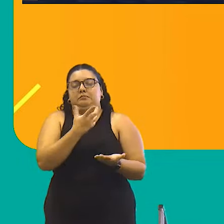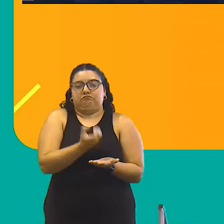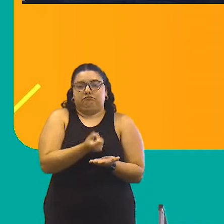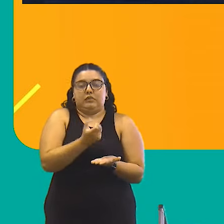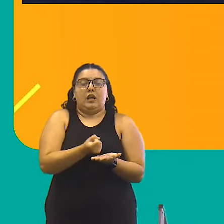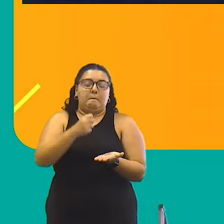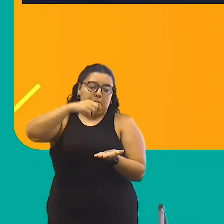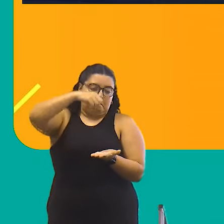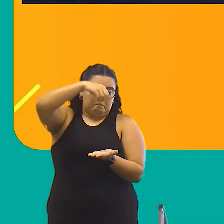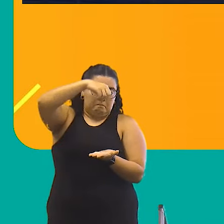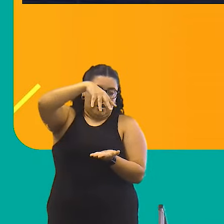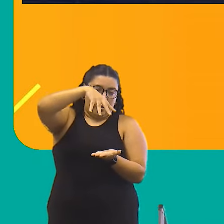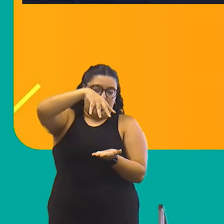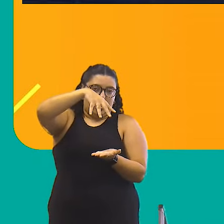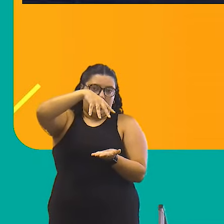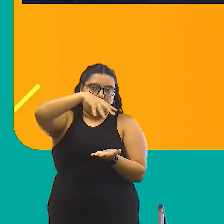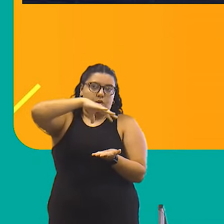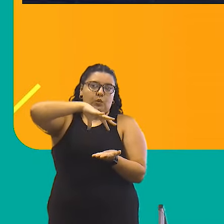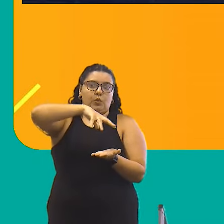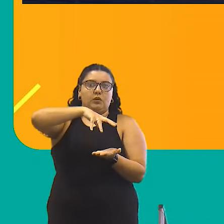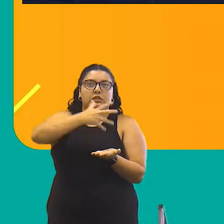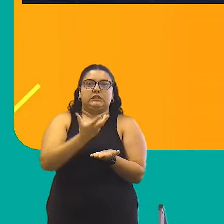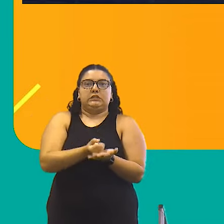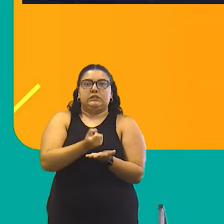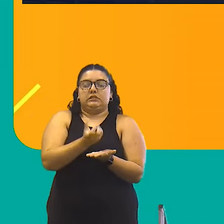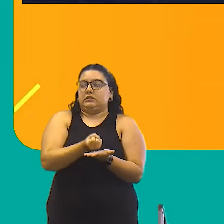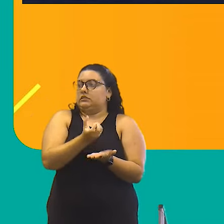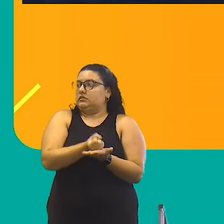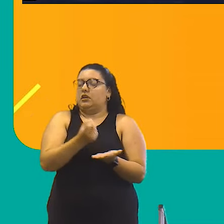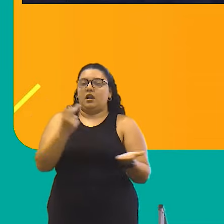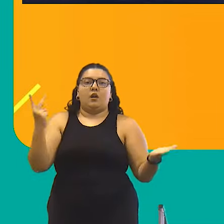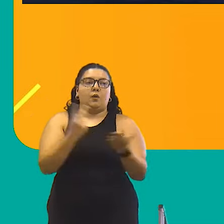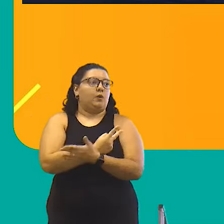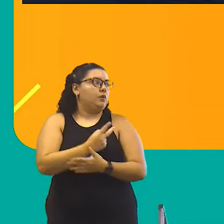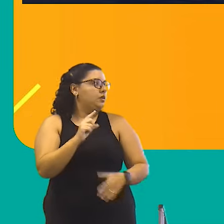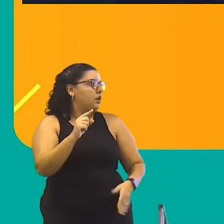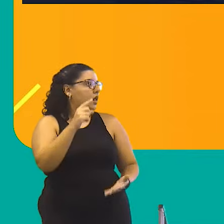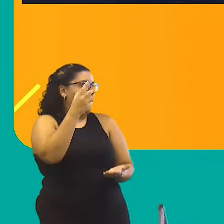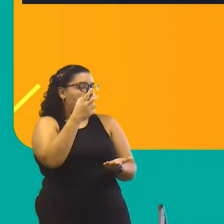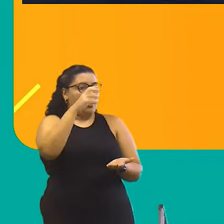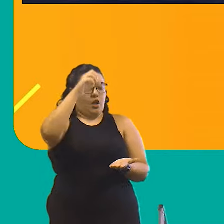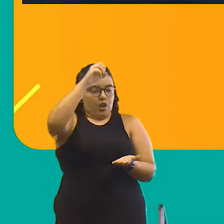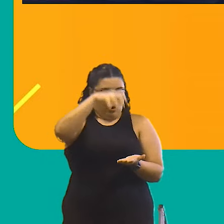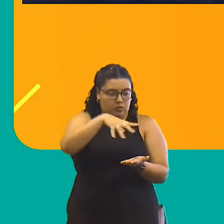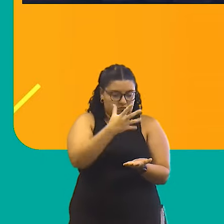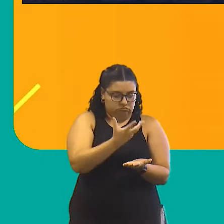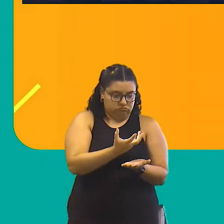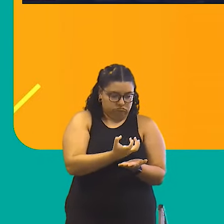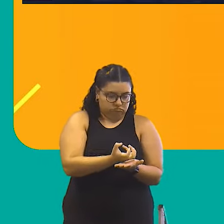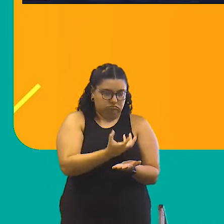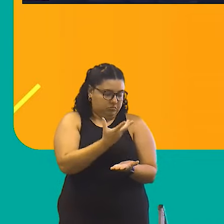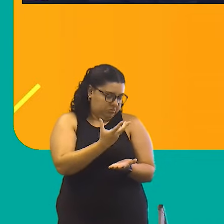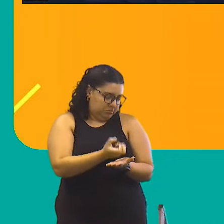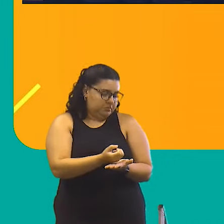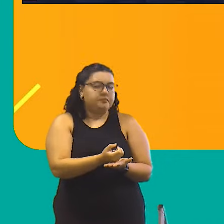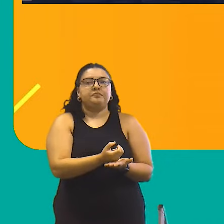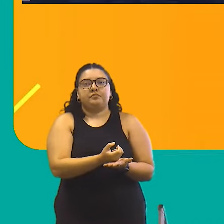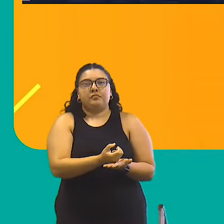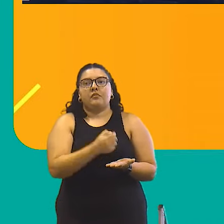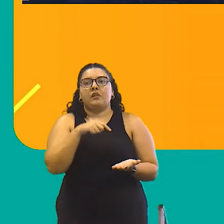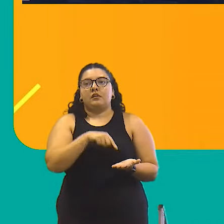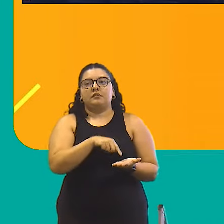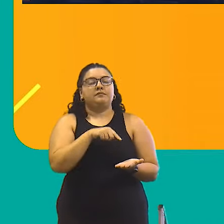luz pelo efeito de difração. Fenômeno que ocorre quando a luz atravessa obstáculos com